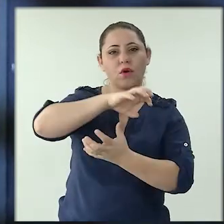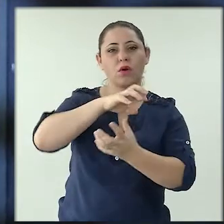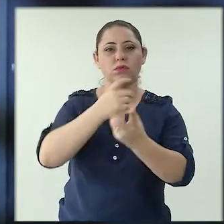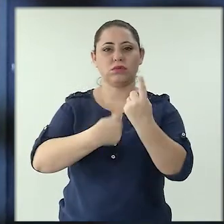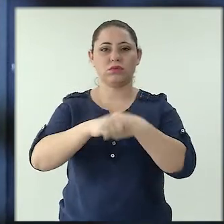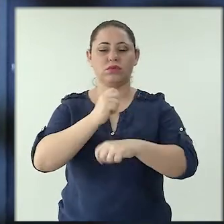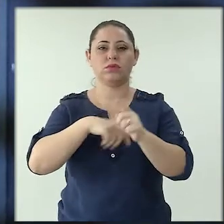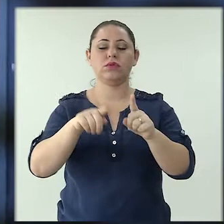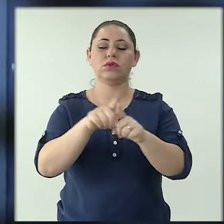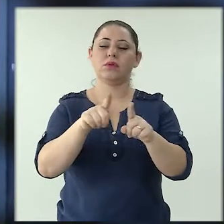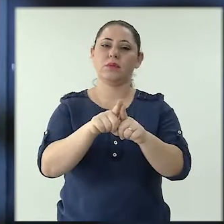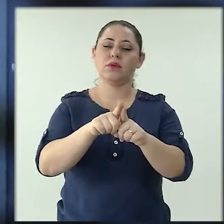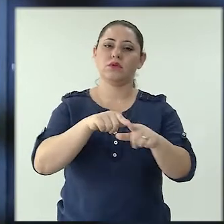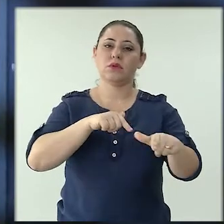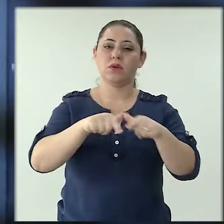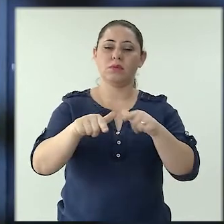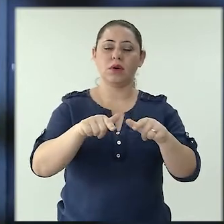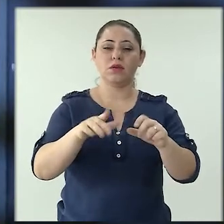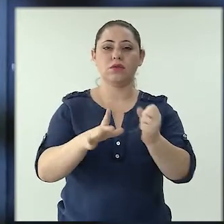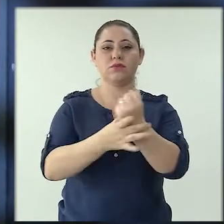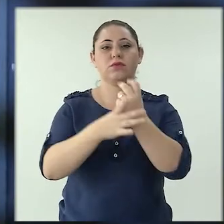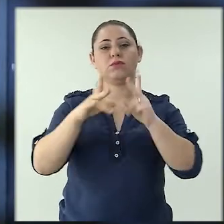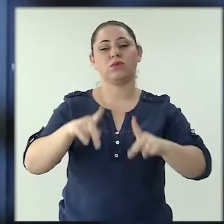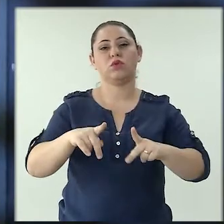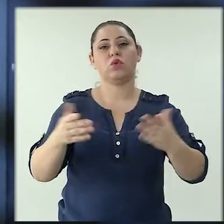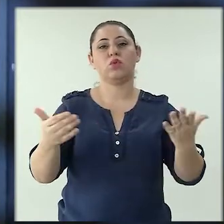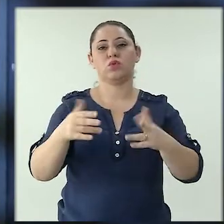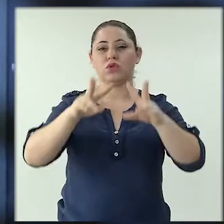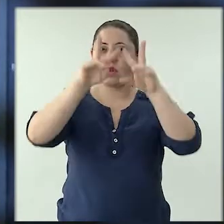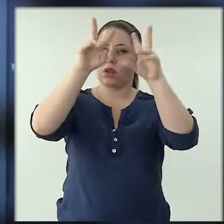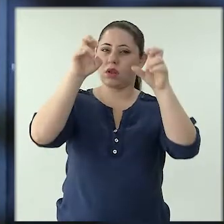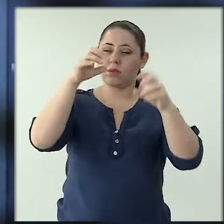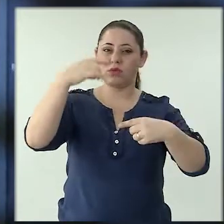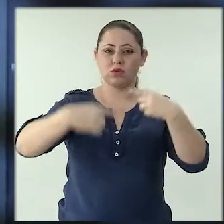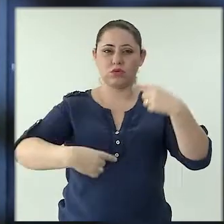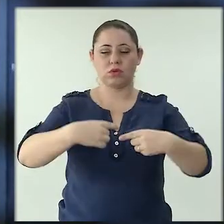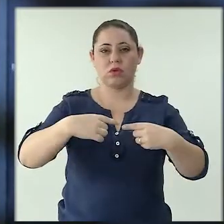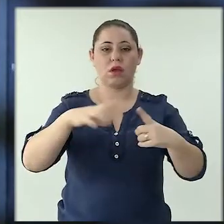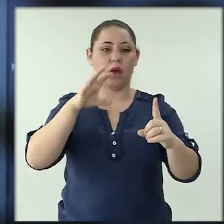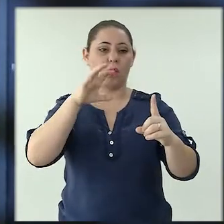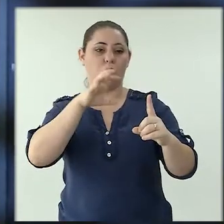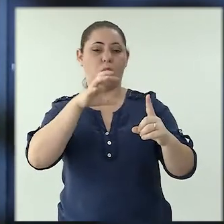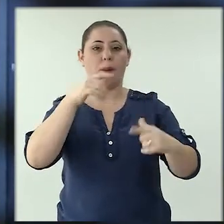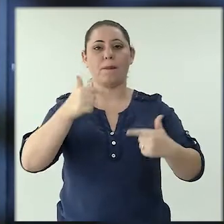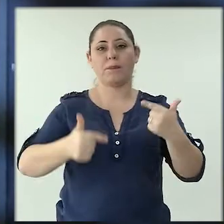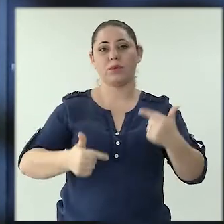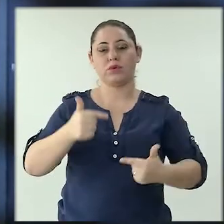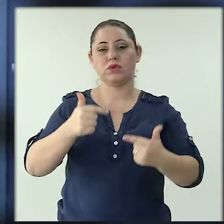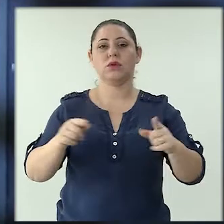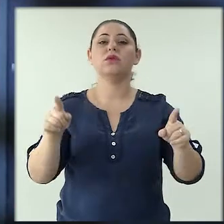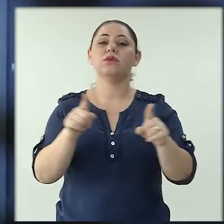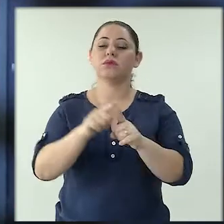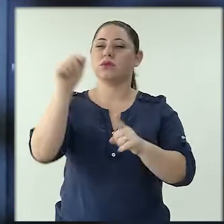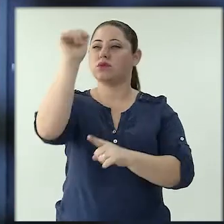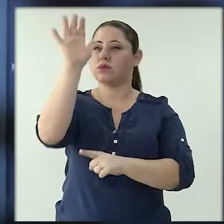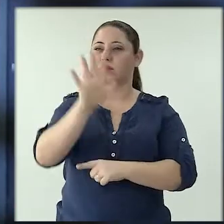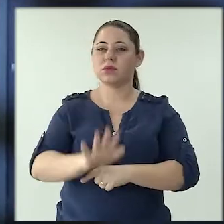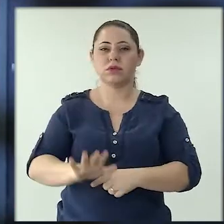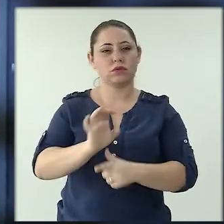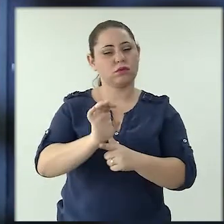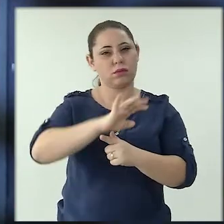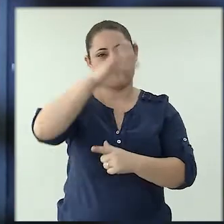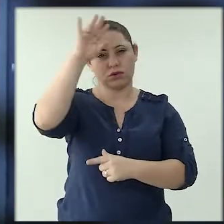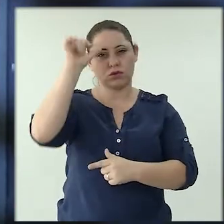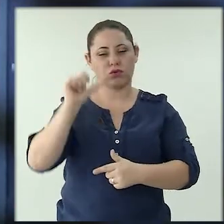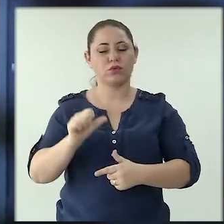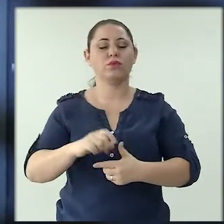sobre as ações da Defensoria Pública, e hoje a gente vai discutir um tema que também tem impacto na política do Brasil e do Mato